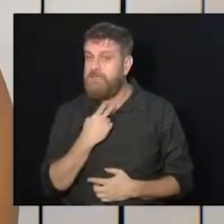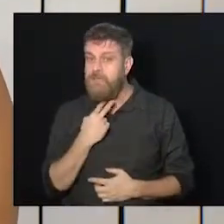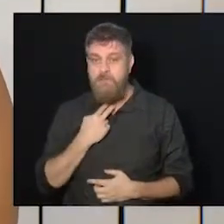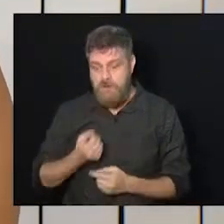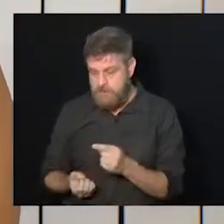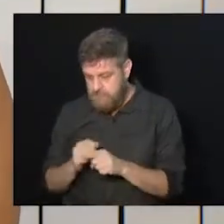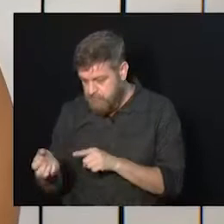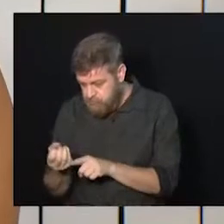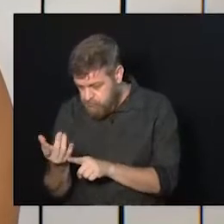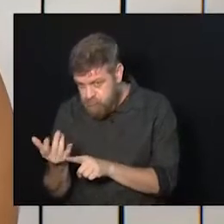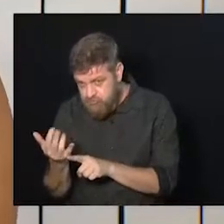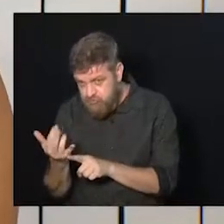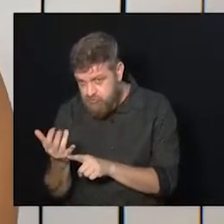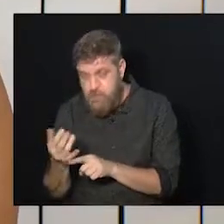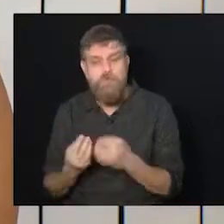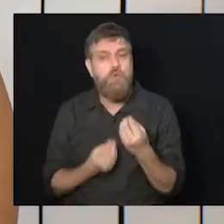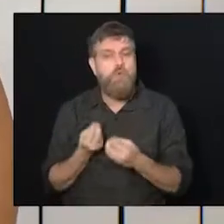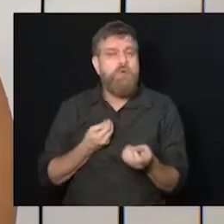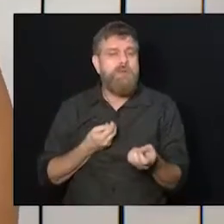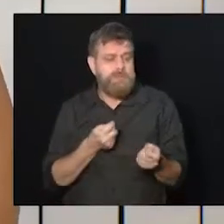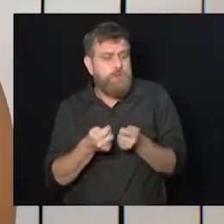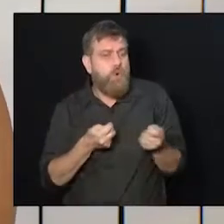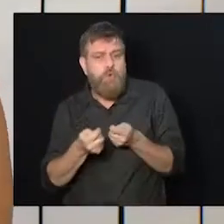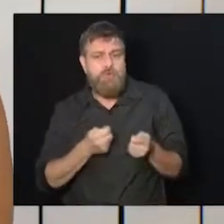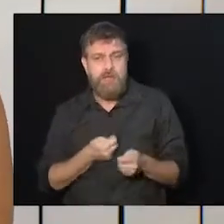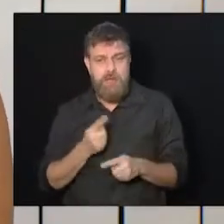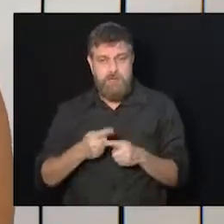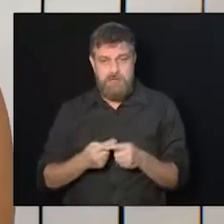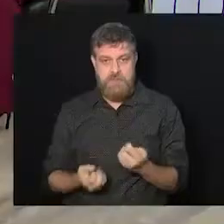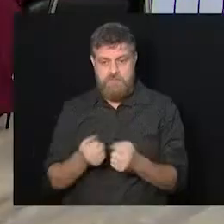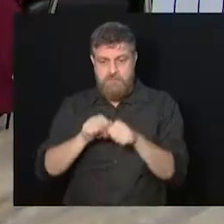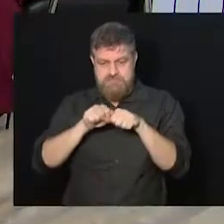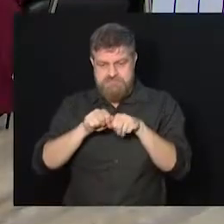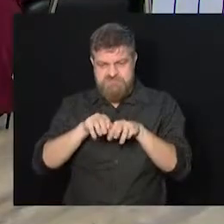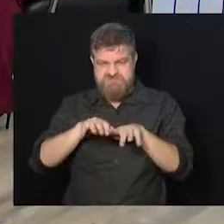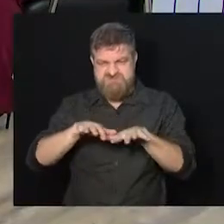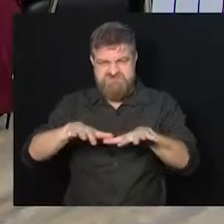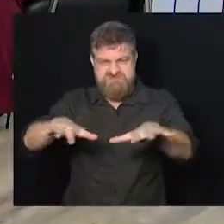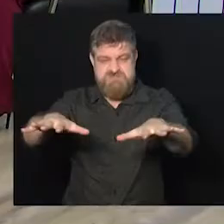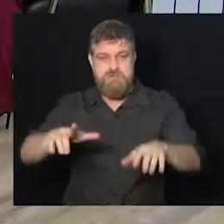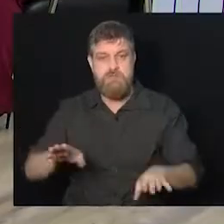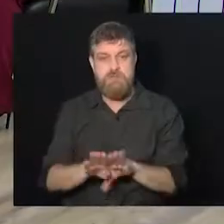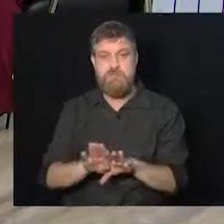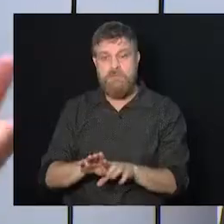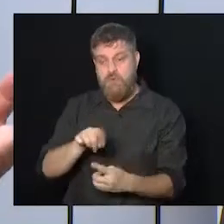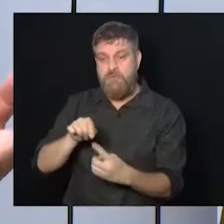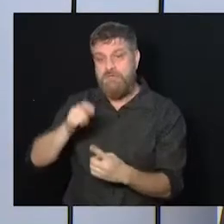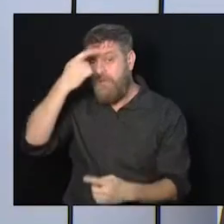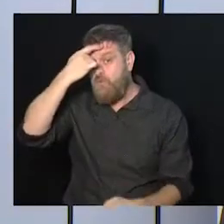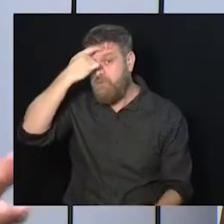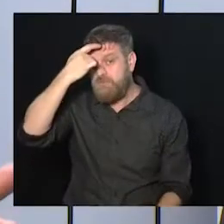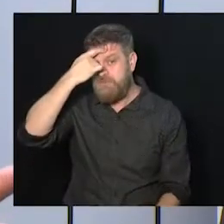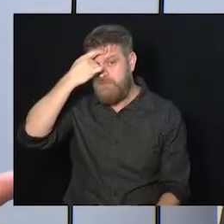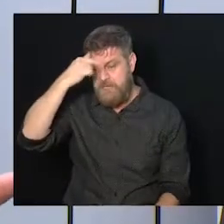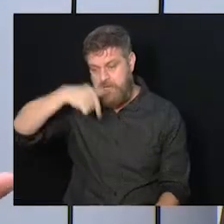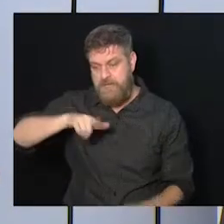como que a gente consegue fiscalizar isso? Porque quando a gente percebe, o fogo já se alastrou. Mais do que fiscalizar, é tentar conscientizar. Eu acho que essa abertura que